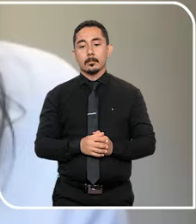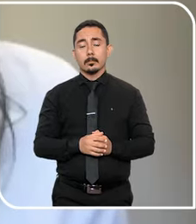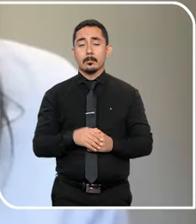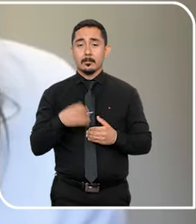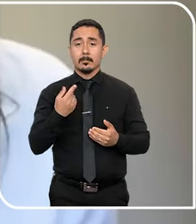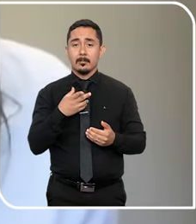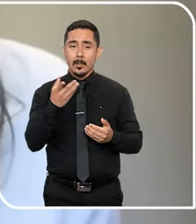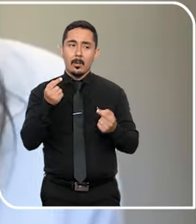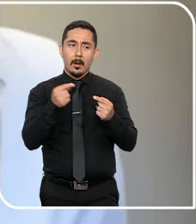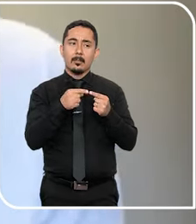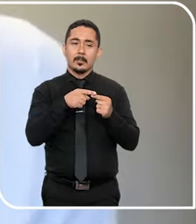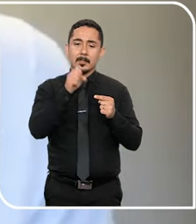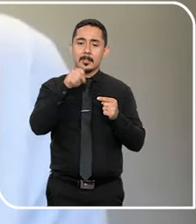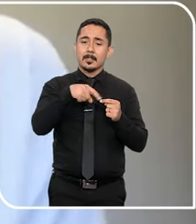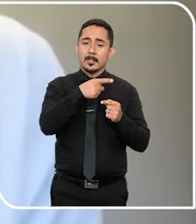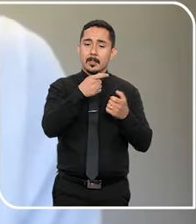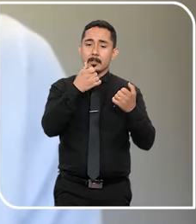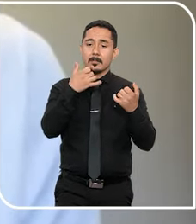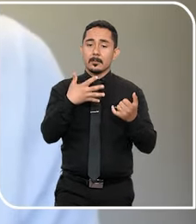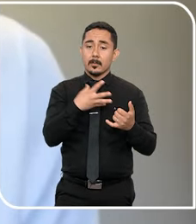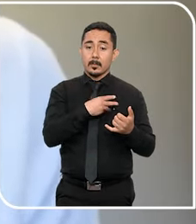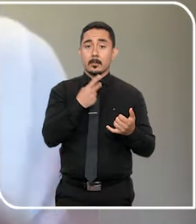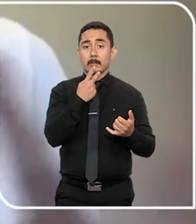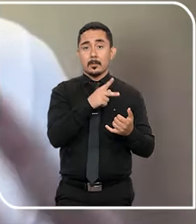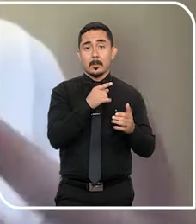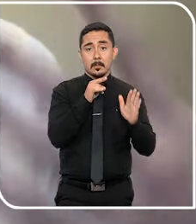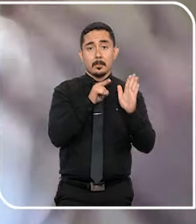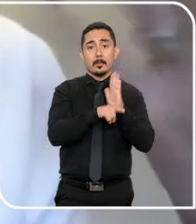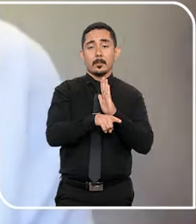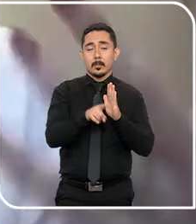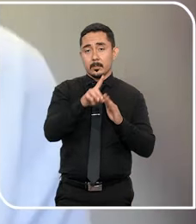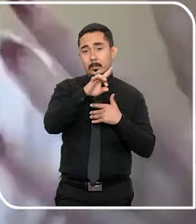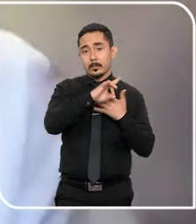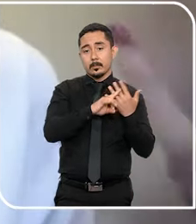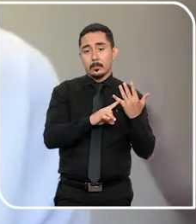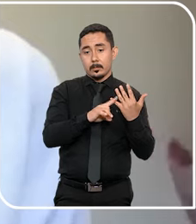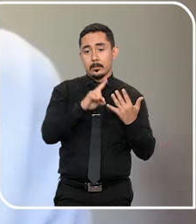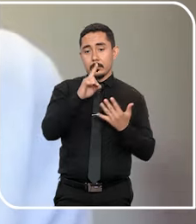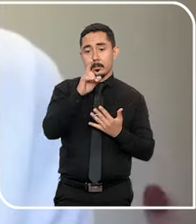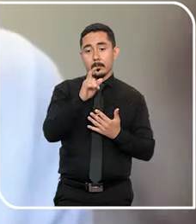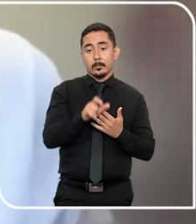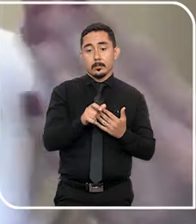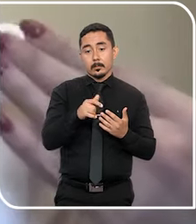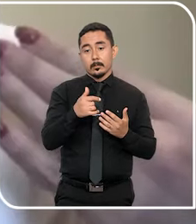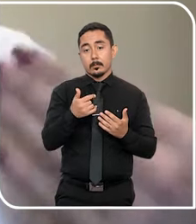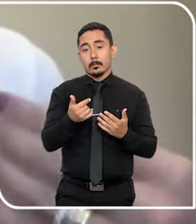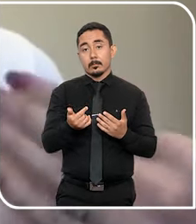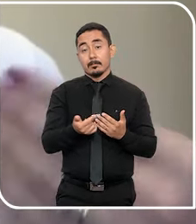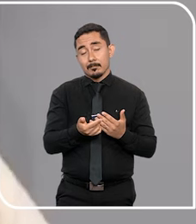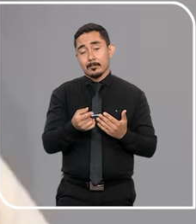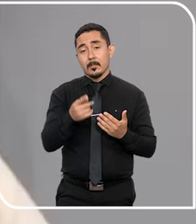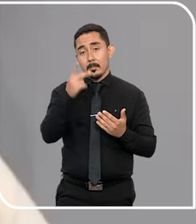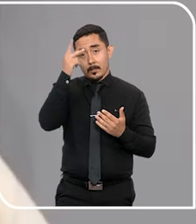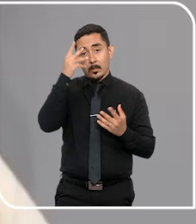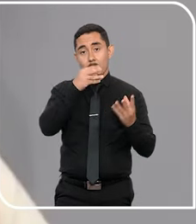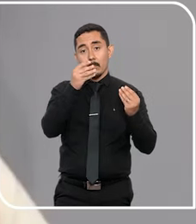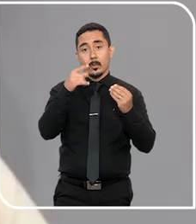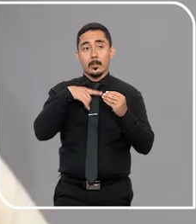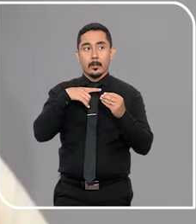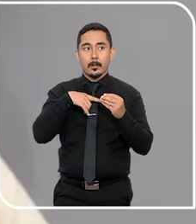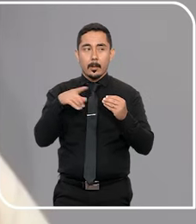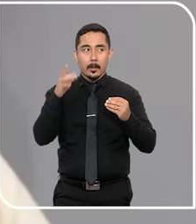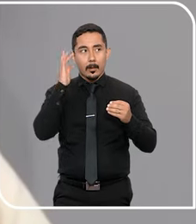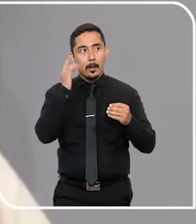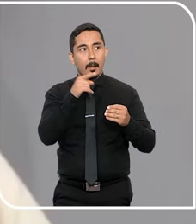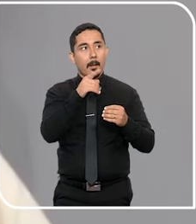isso assim a a fala da Carol né que o filho dela foi questionar a pessoa com deficiência quantas pessoas não têm